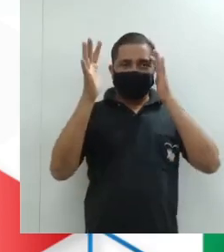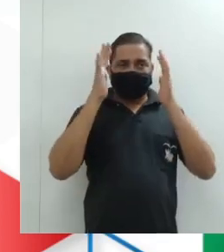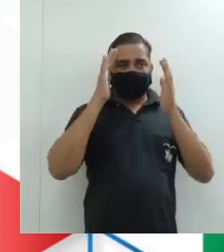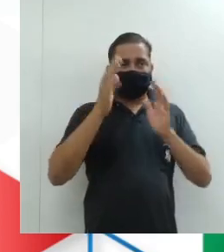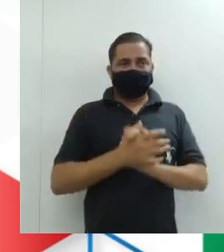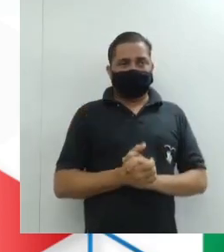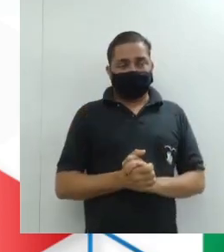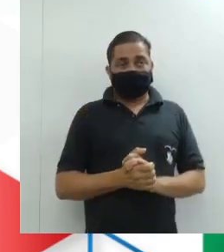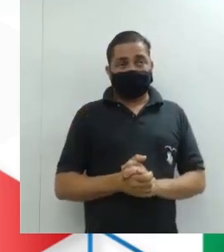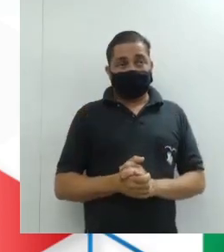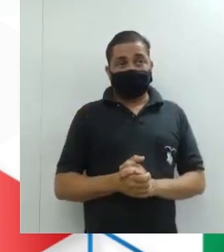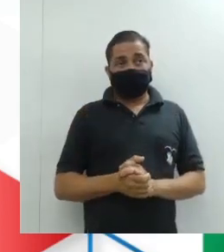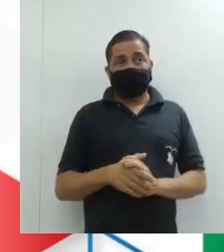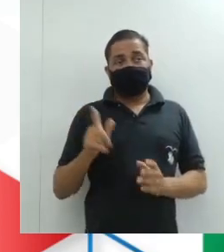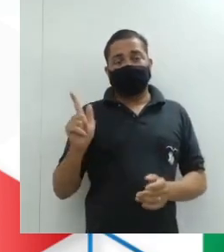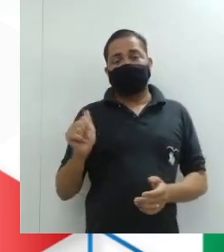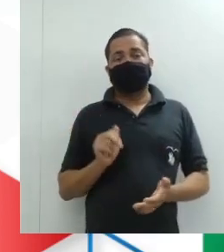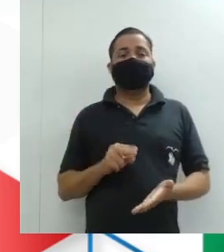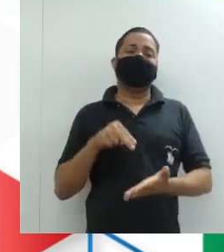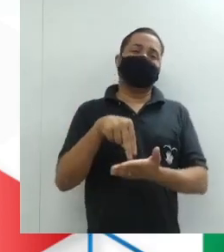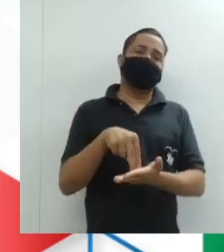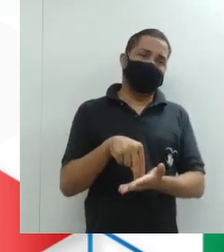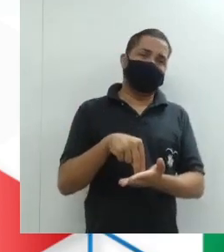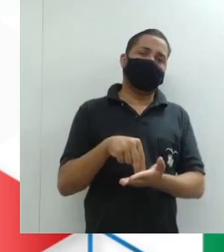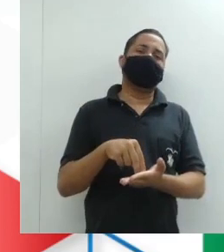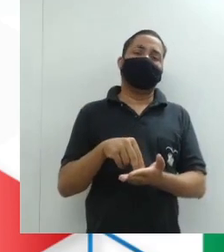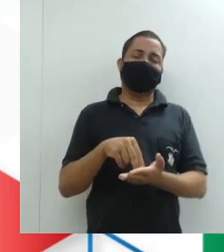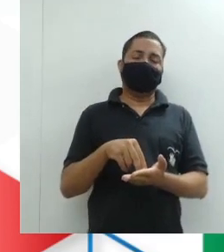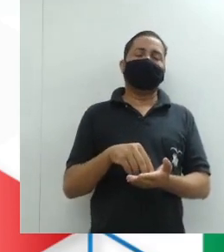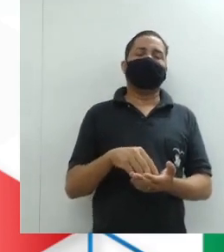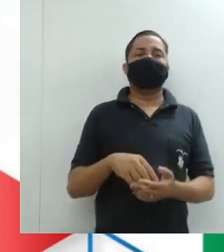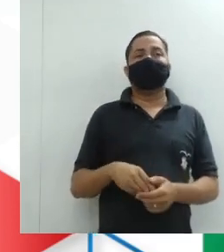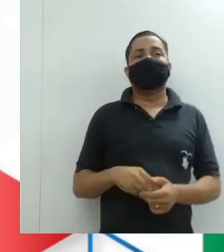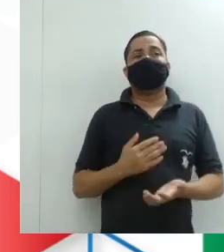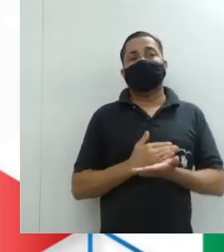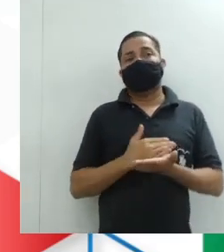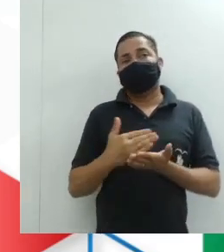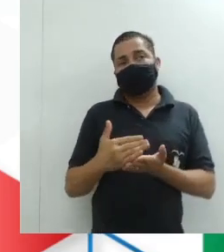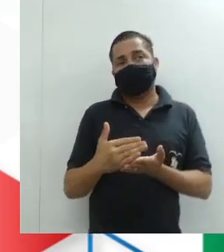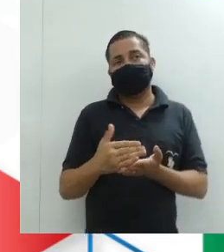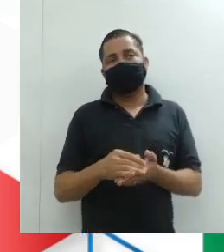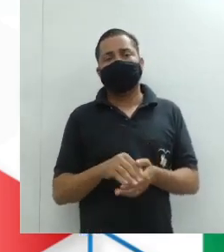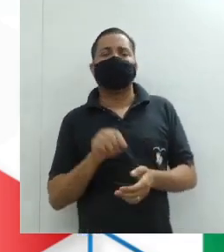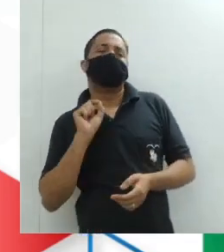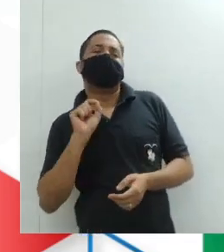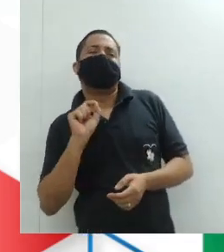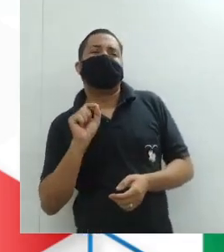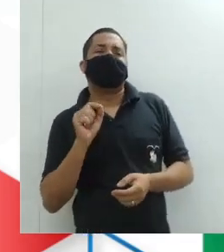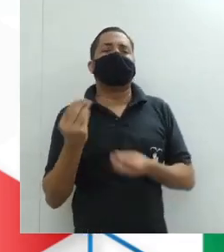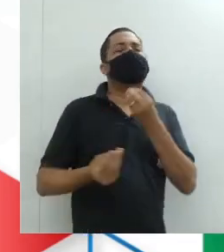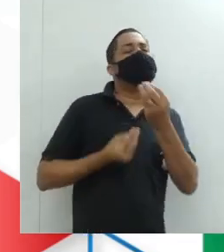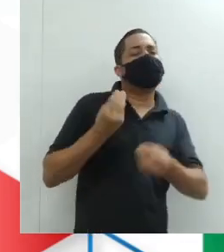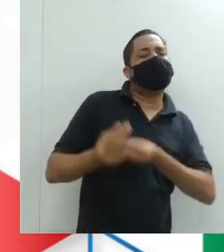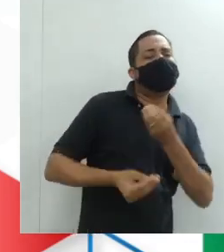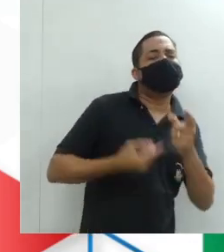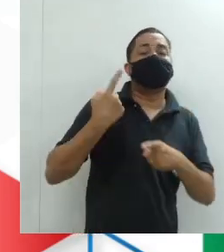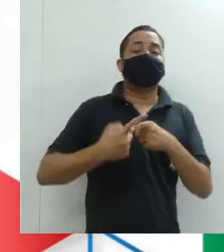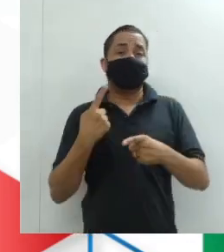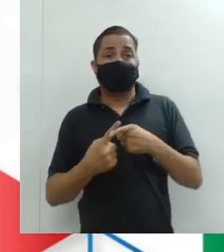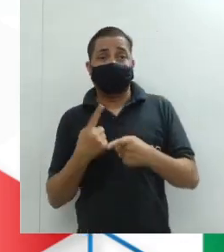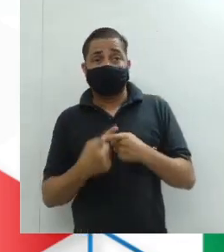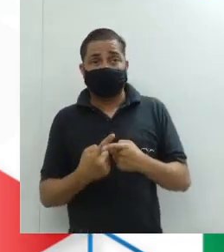Acompanhe. A atitude filosófica, no caso a atitude, inicia-se indagando o que é, como é e por